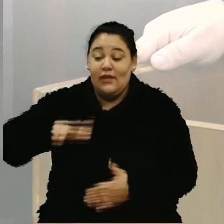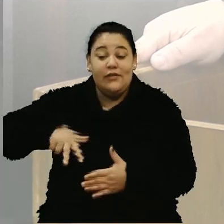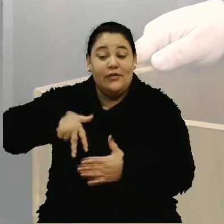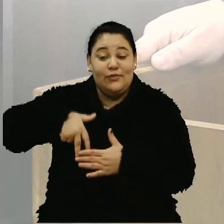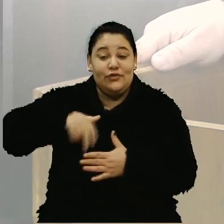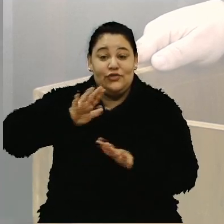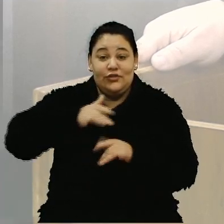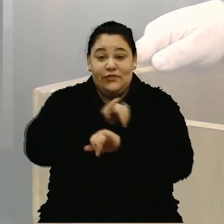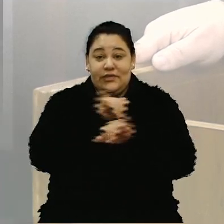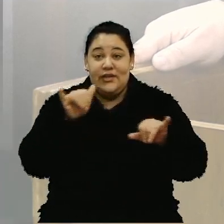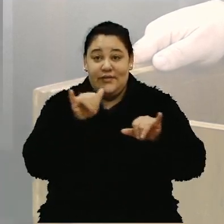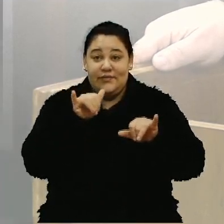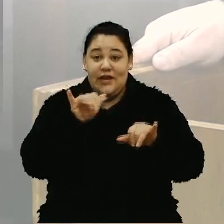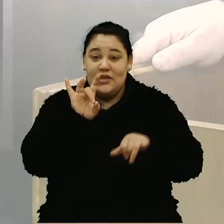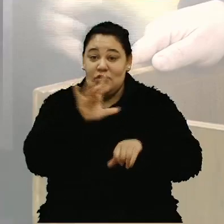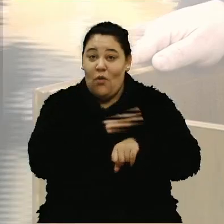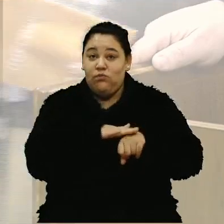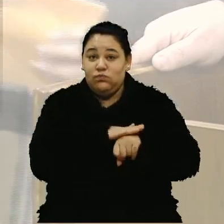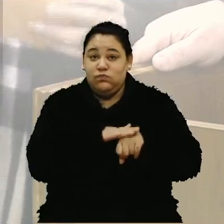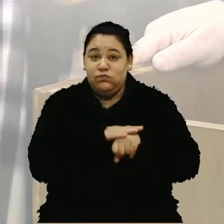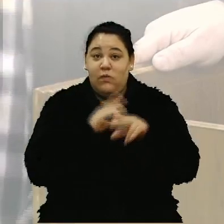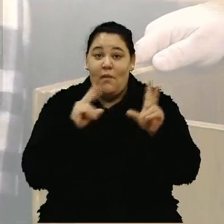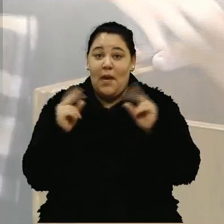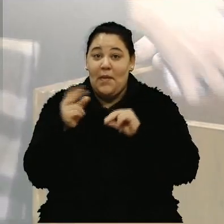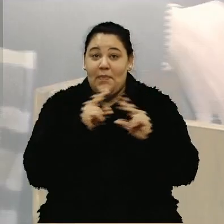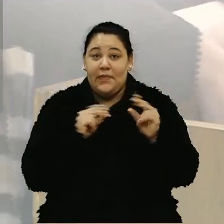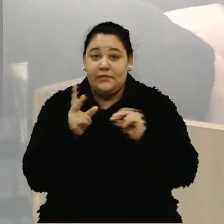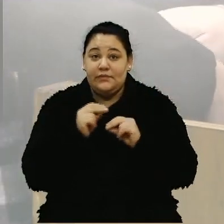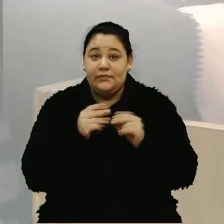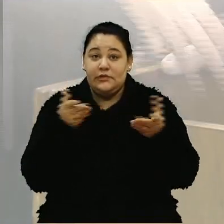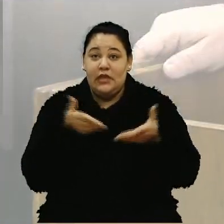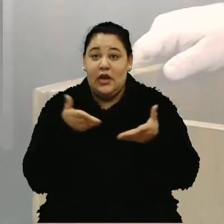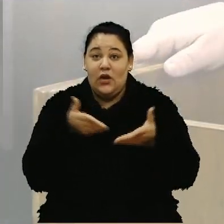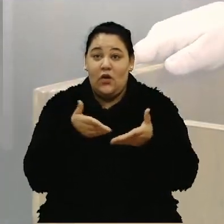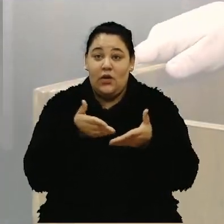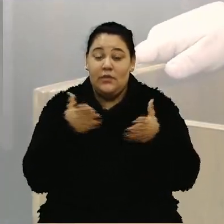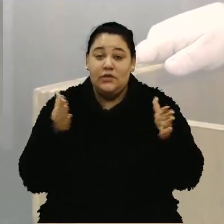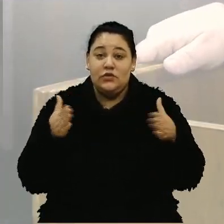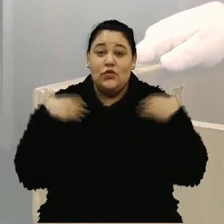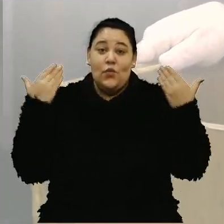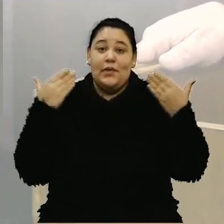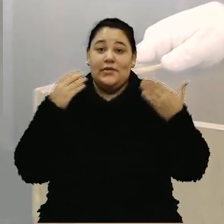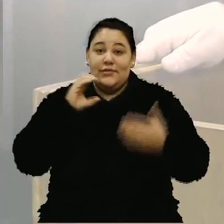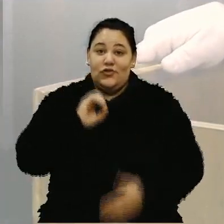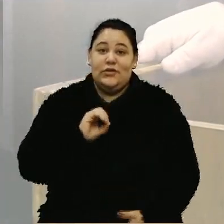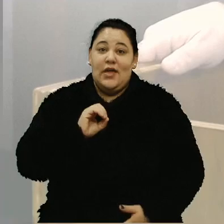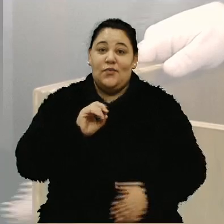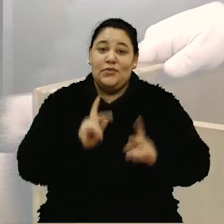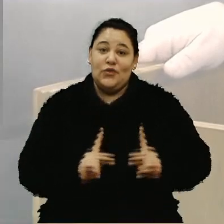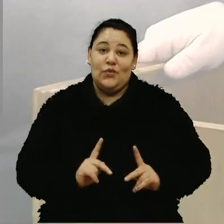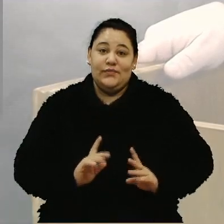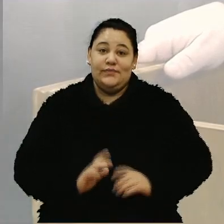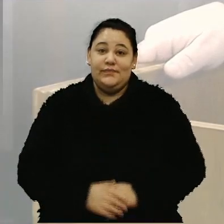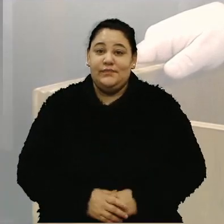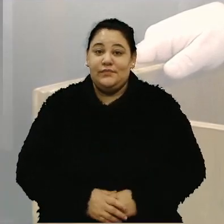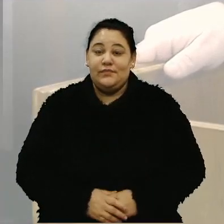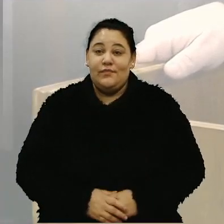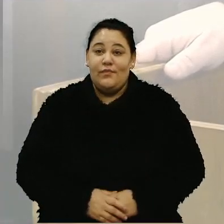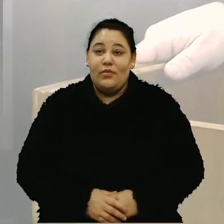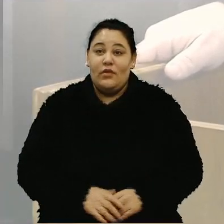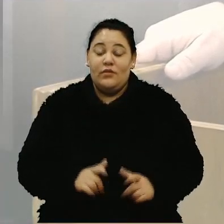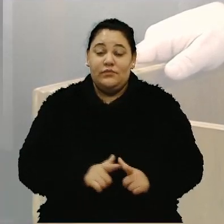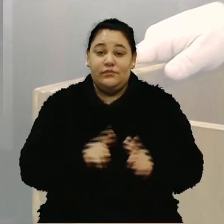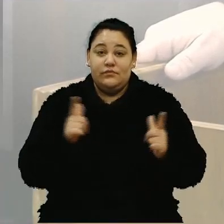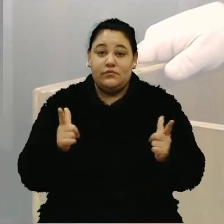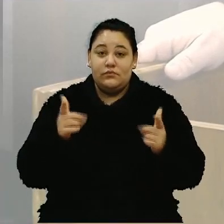aí, tá só na conversa. E agora, para surpresa de 0 pessoas, né? No jornal de hoje